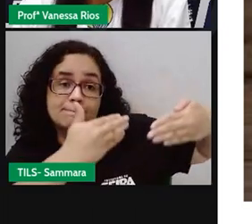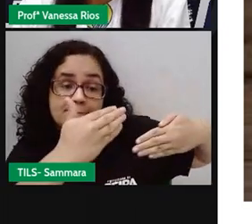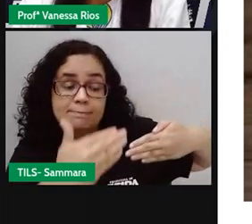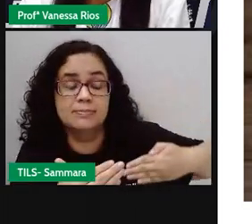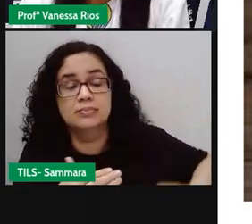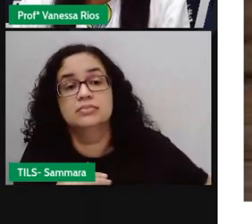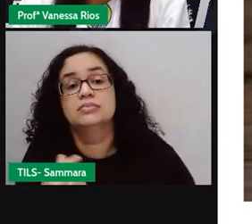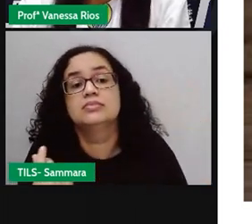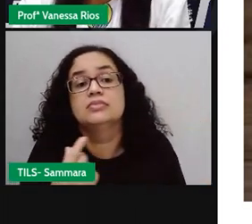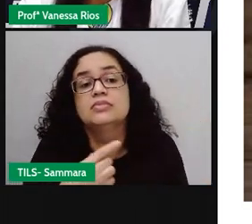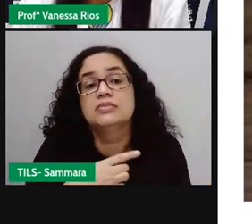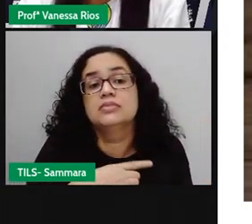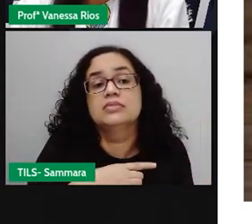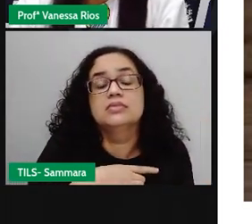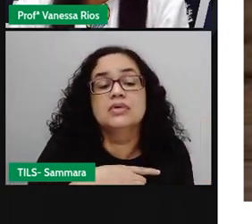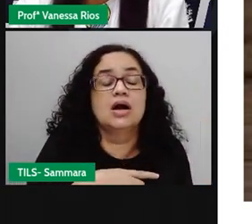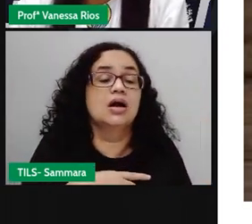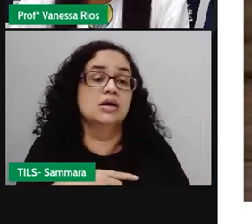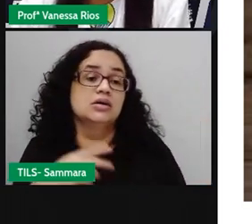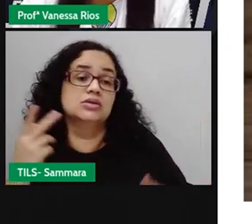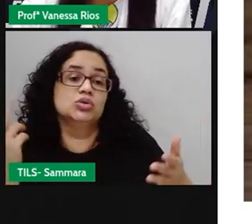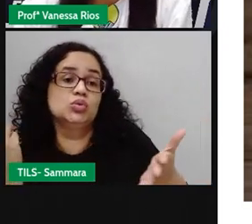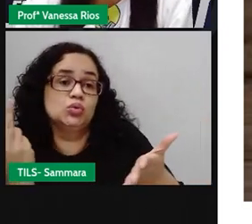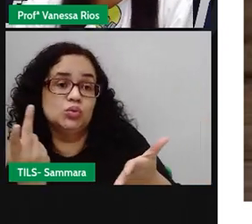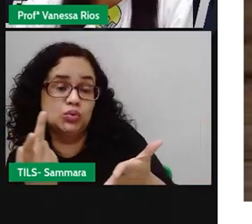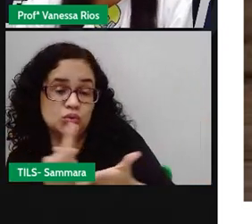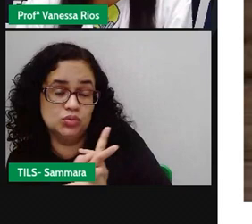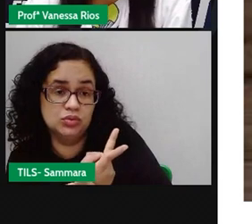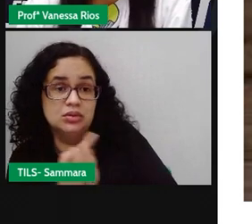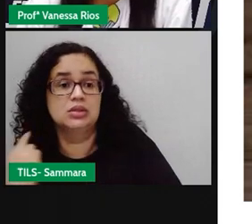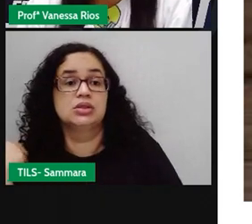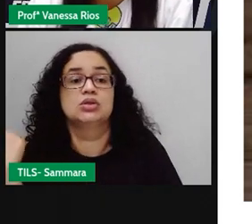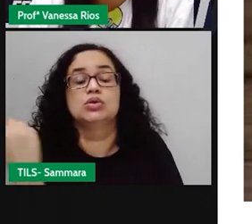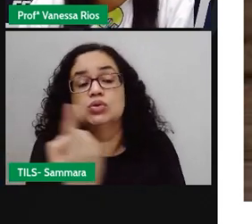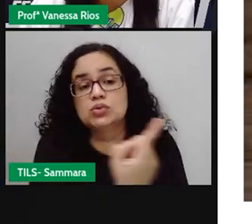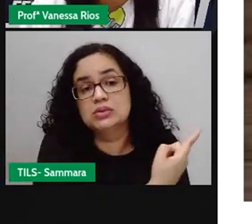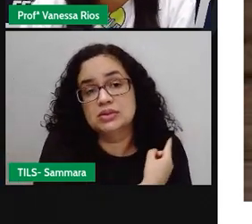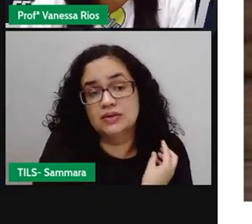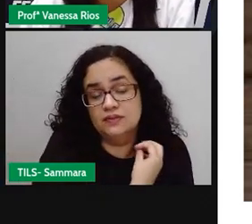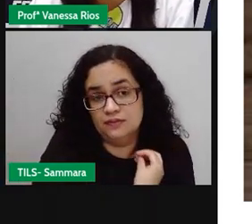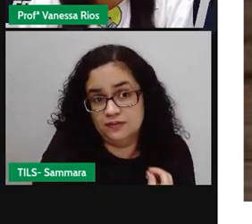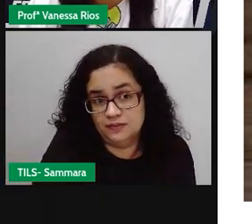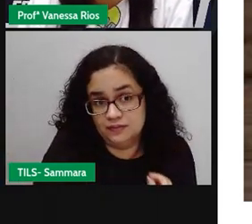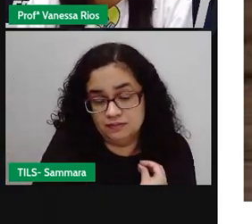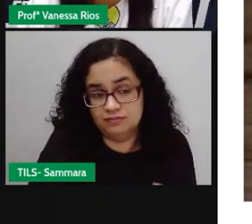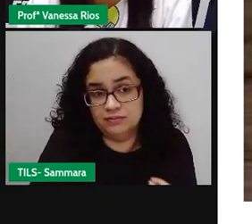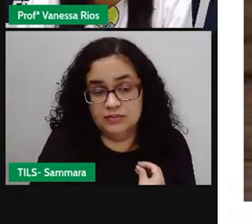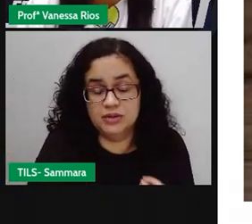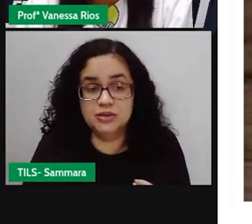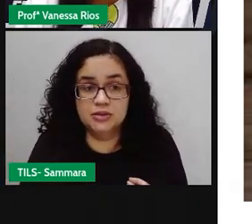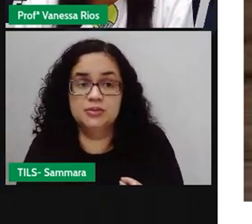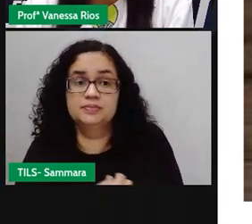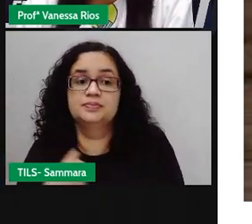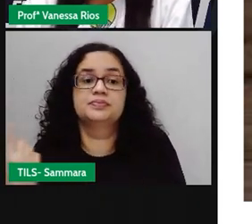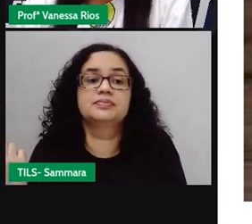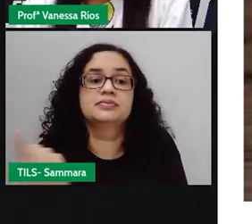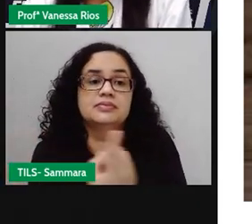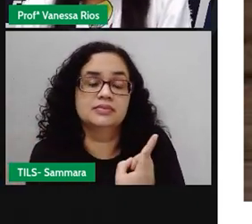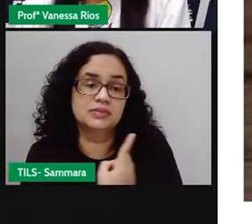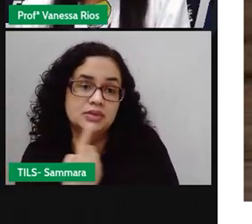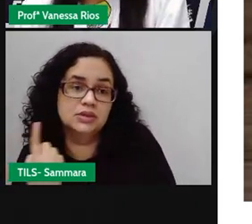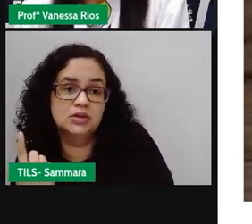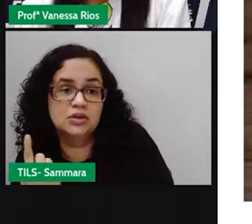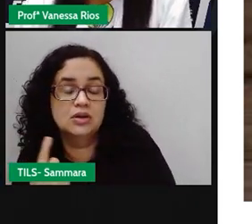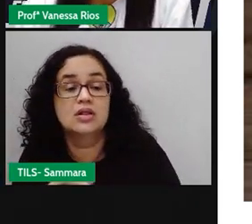né, de acordo com que a nossa, as coisas que vão acontecendo em nossa vida, que vão acontecendo ao nosso redor, seja no